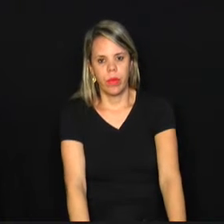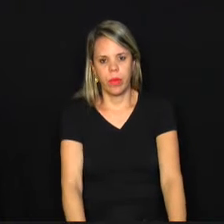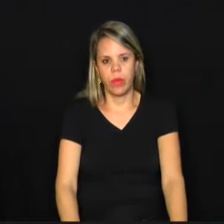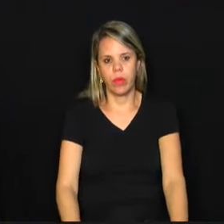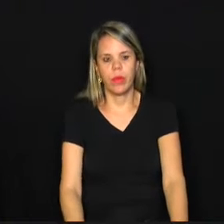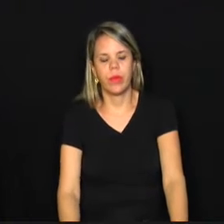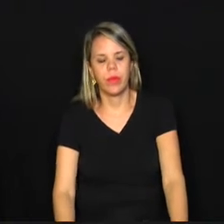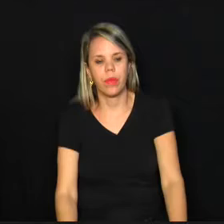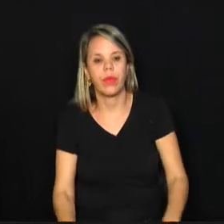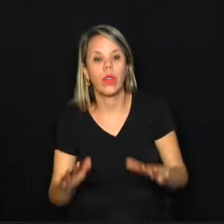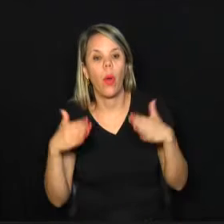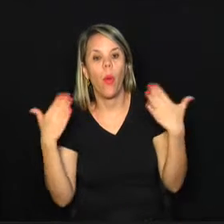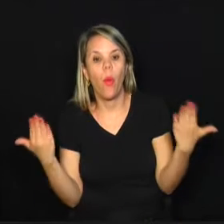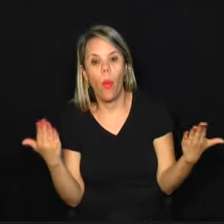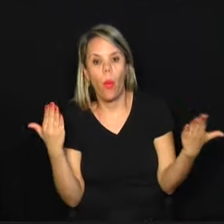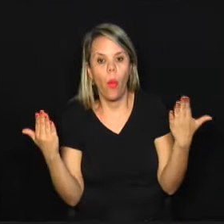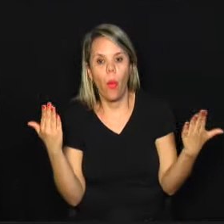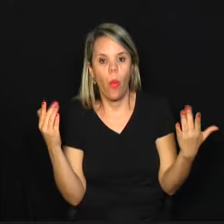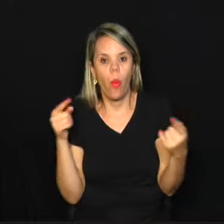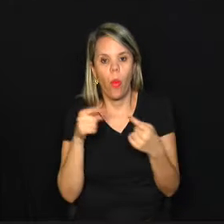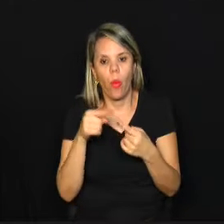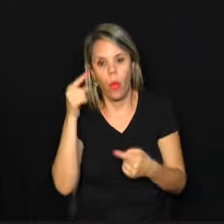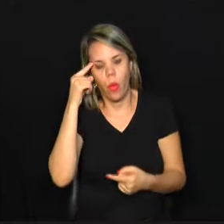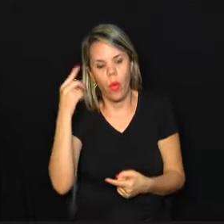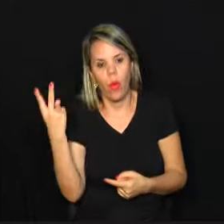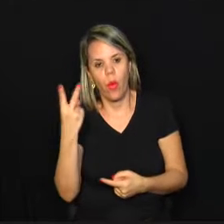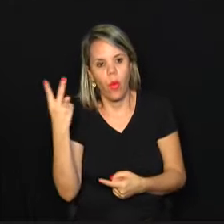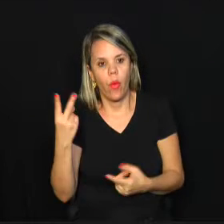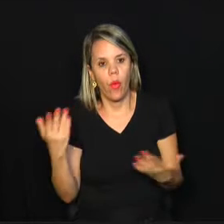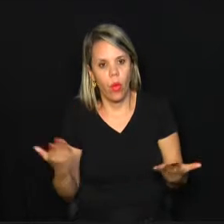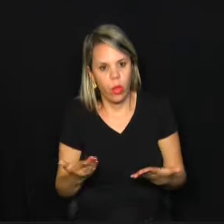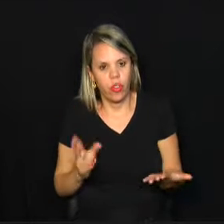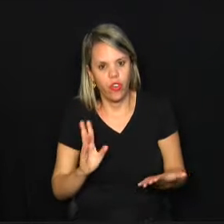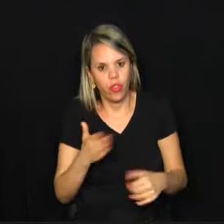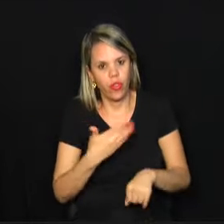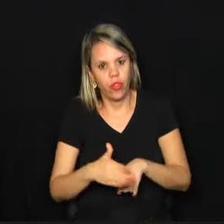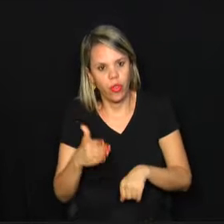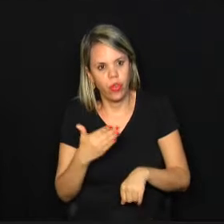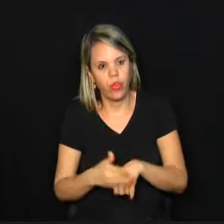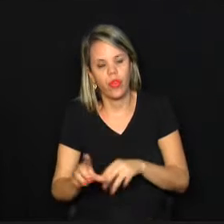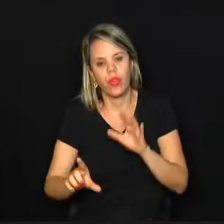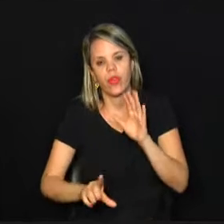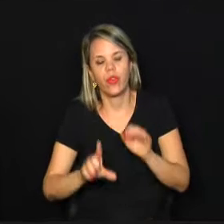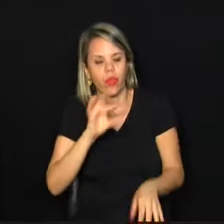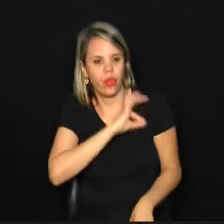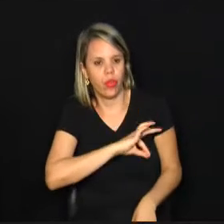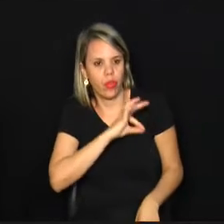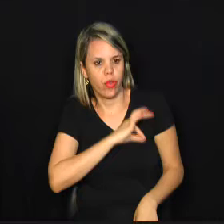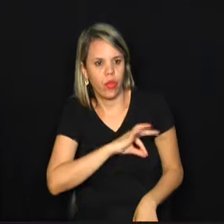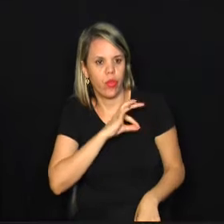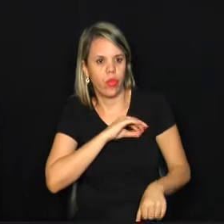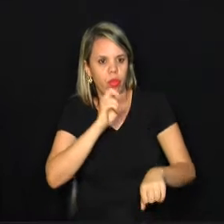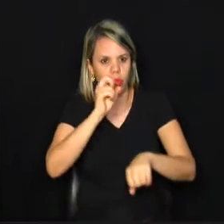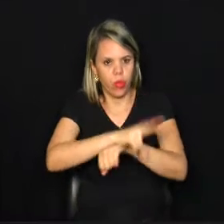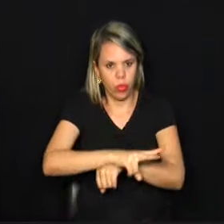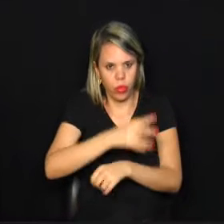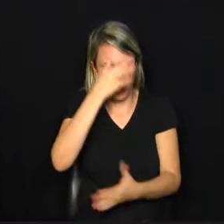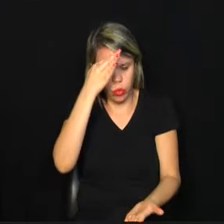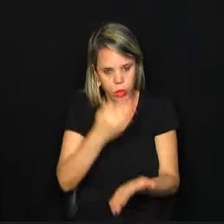Então, qual a ideia? É manutenção dos valores atualmente já aplicados na remuneração dos cargos e funções de